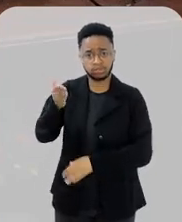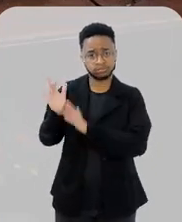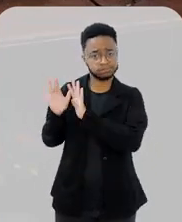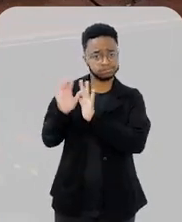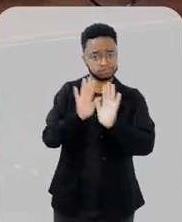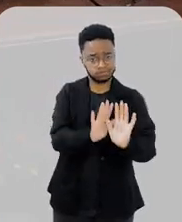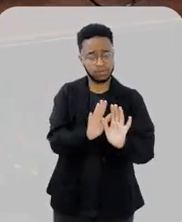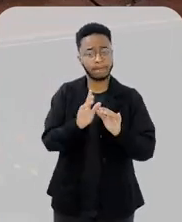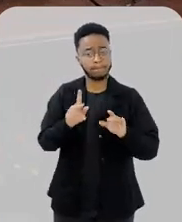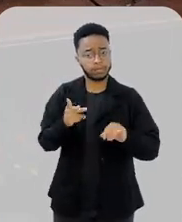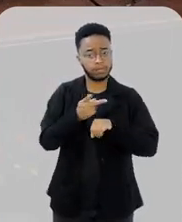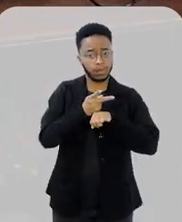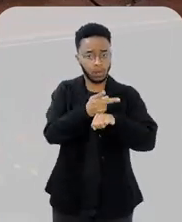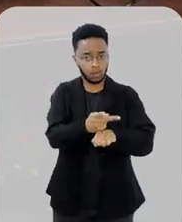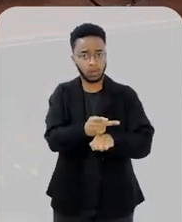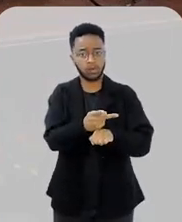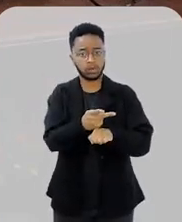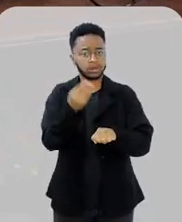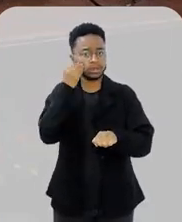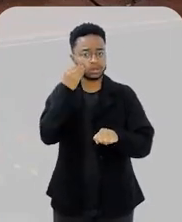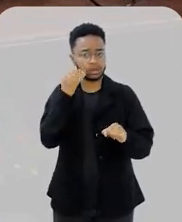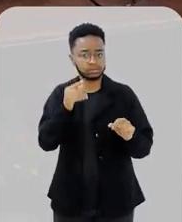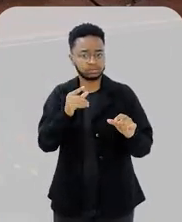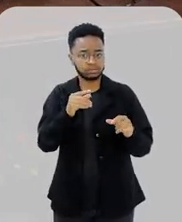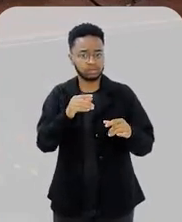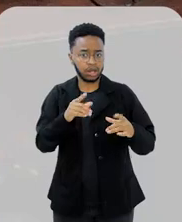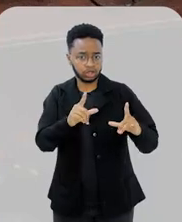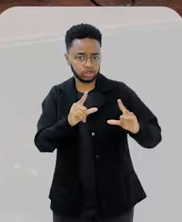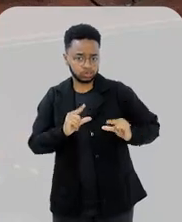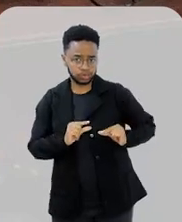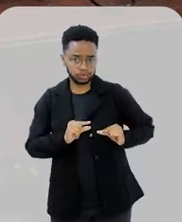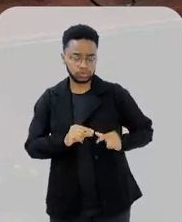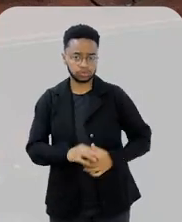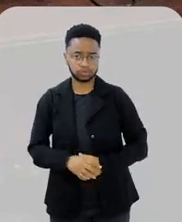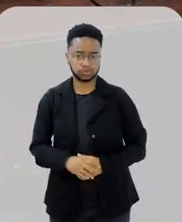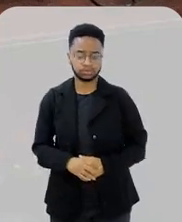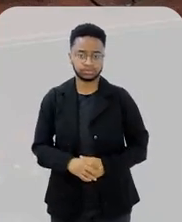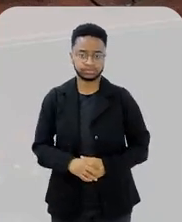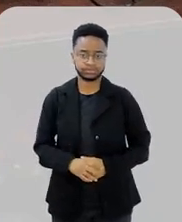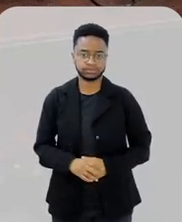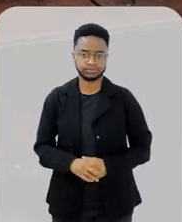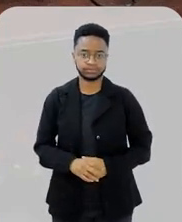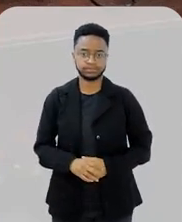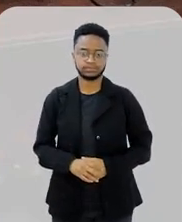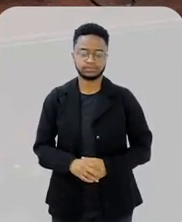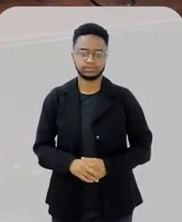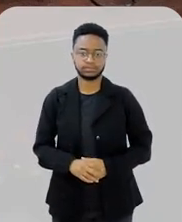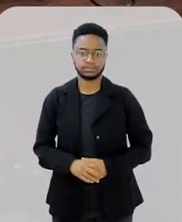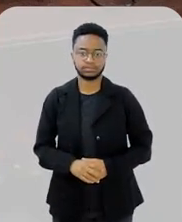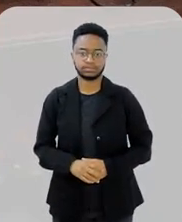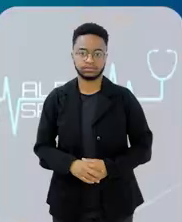da procura de jovens, no caso, pela redução aí das mamas?